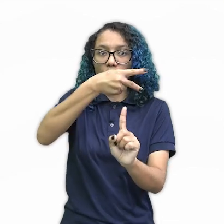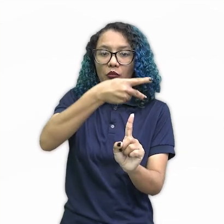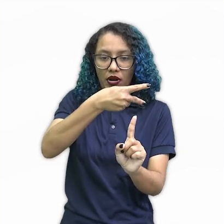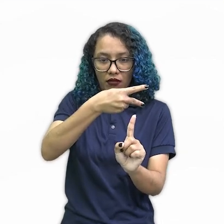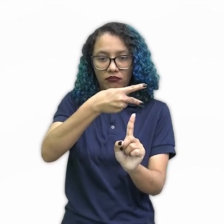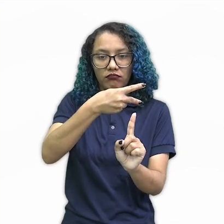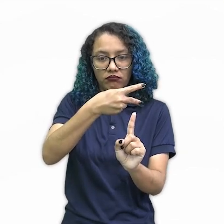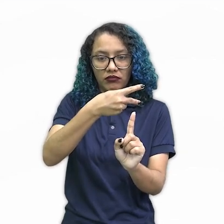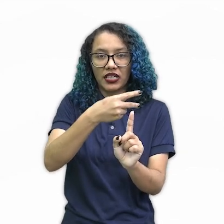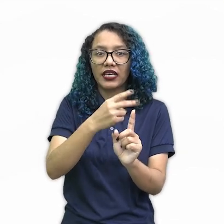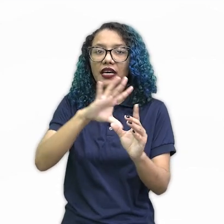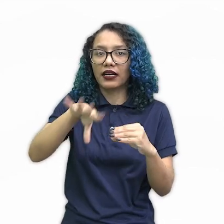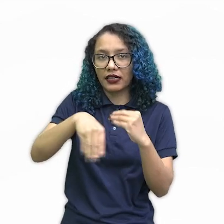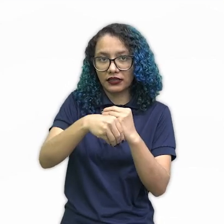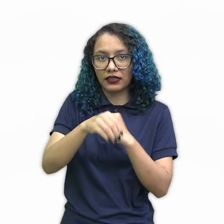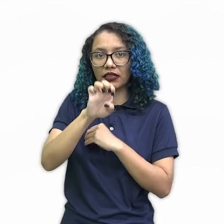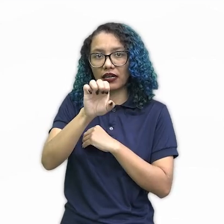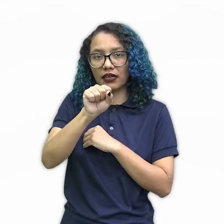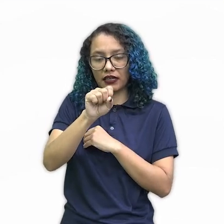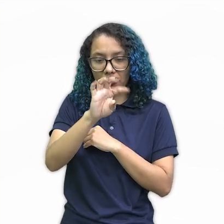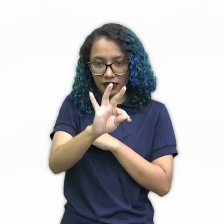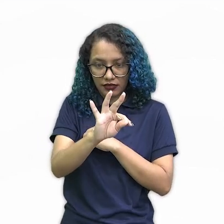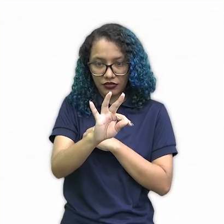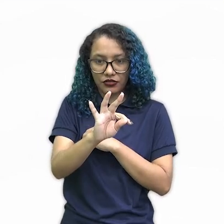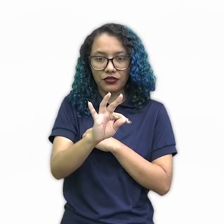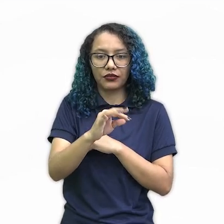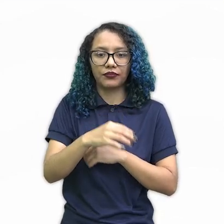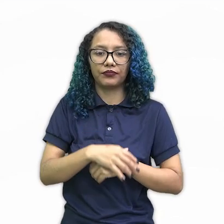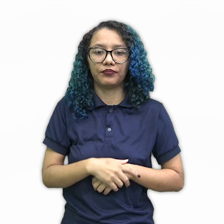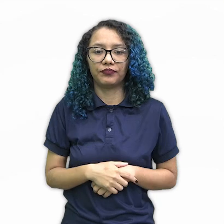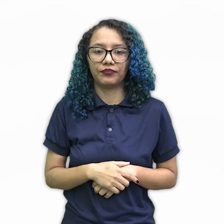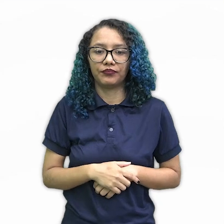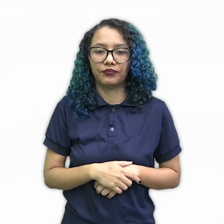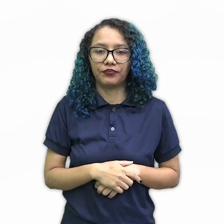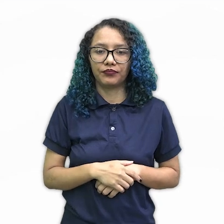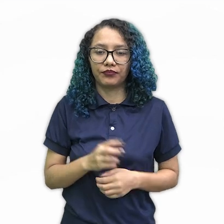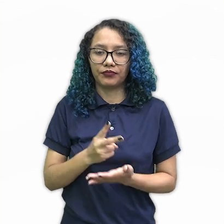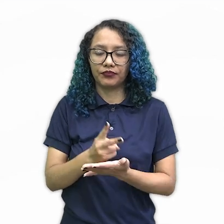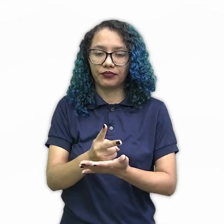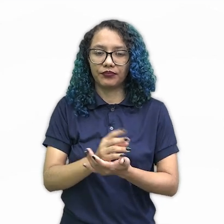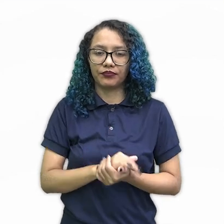biggest, the thinnest, right? Então, vamos continuar aqui.